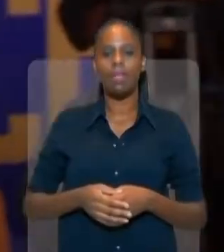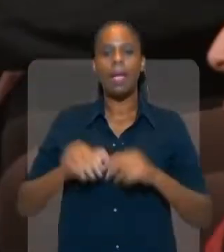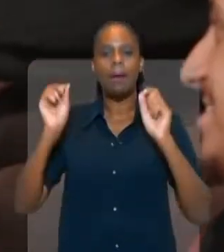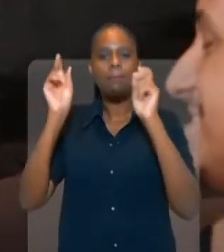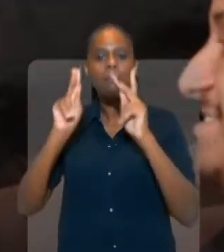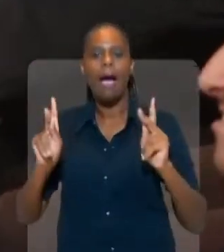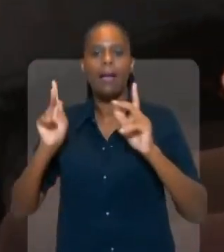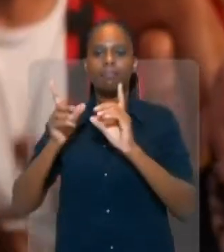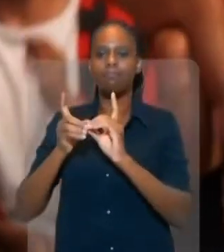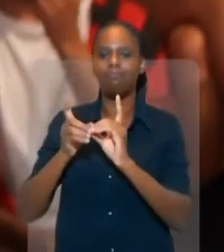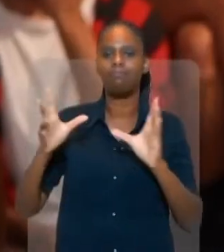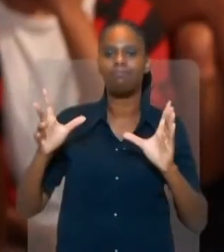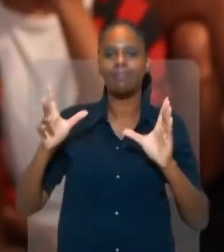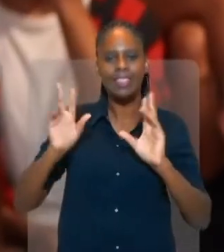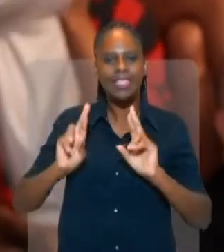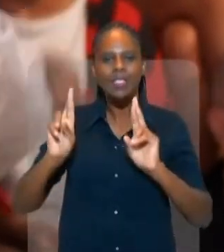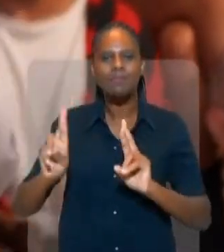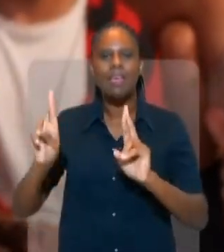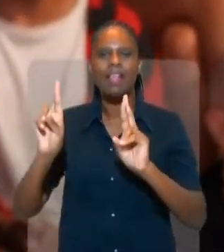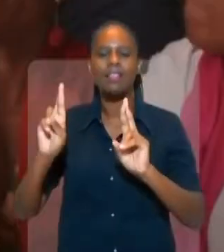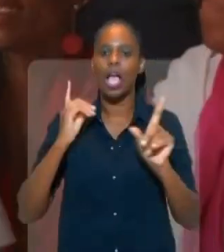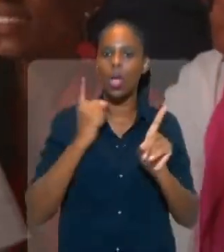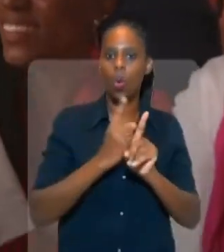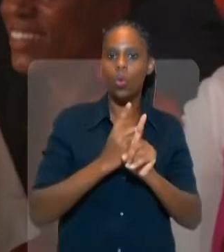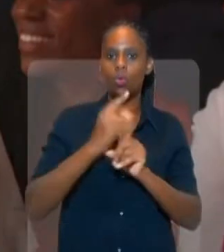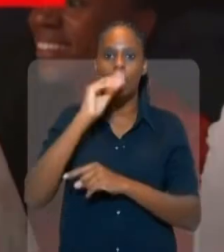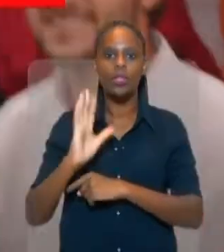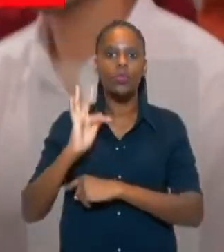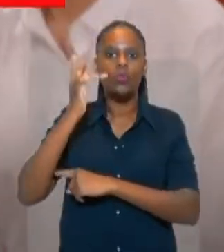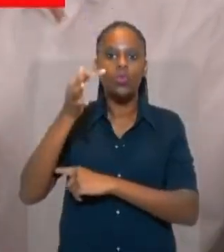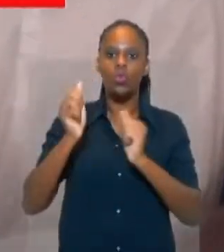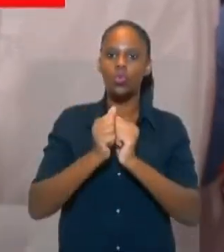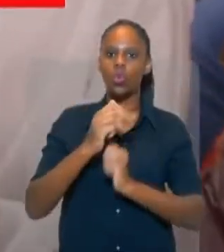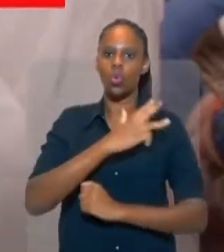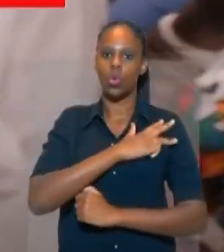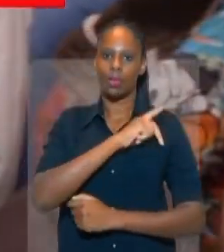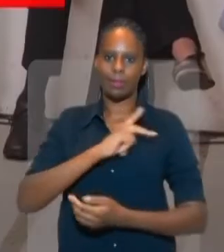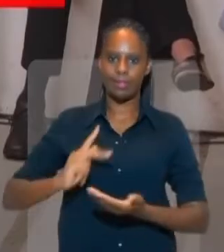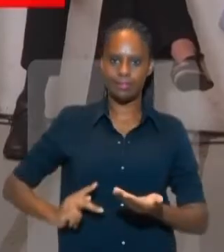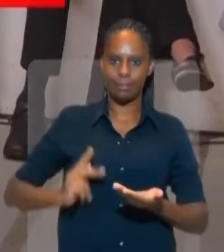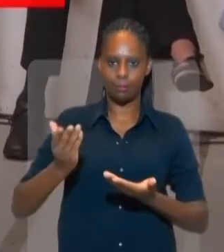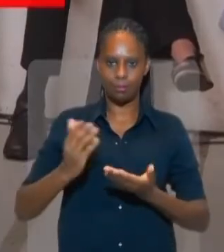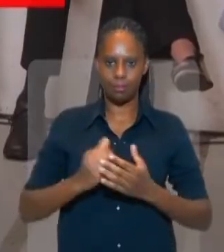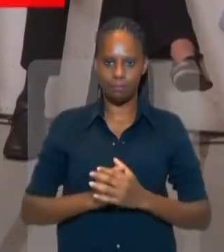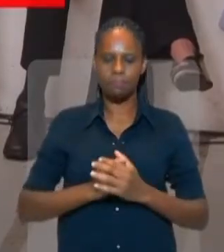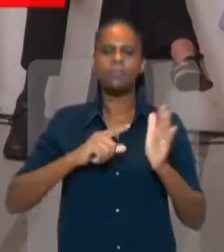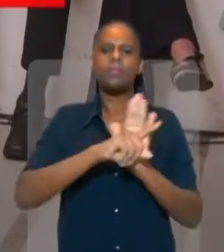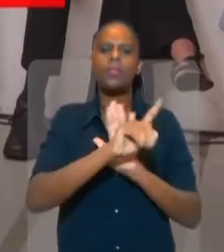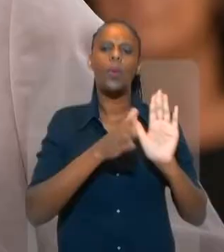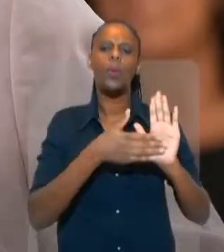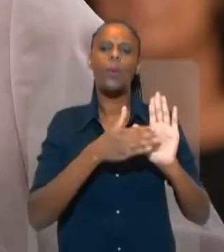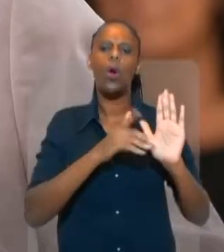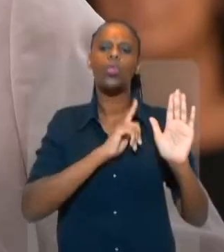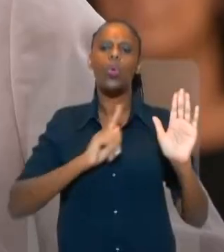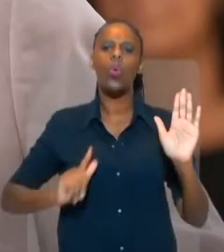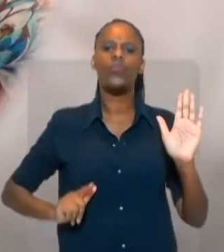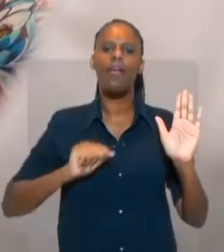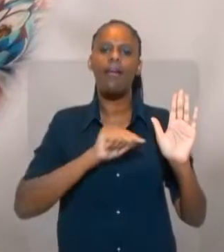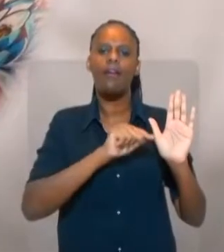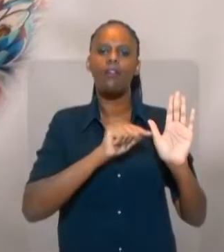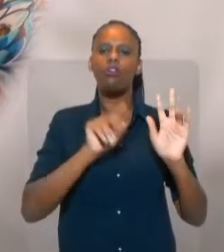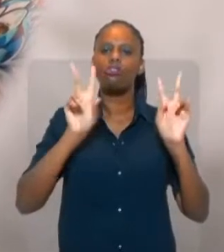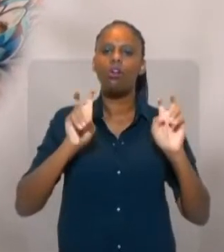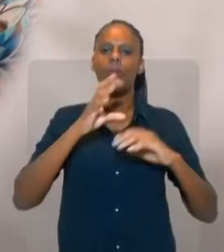Pela paz, pela democracia, pela esperança. Encontre o Brasil do futuro com Lula presidente. Qual que é a sua proposta